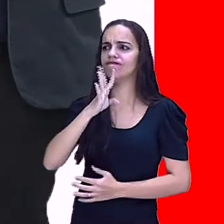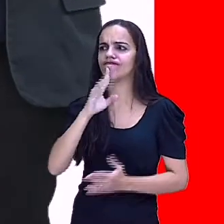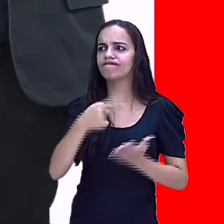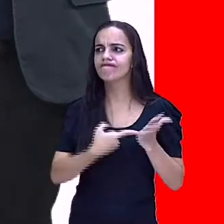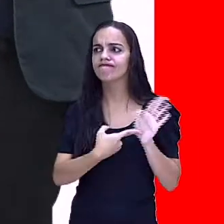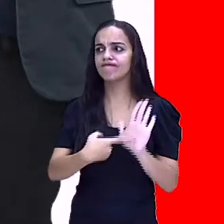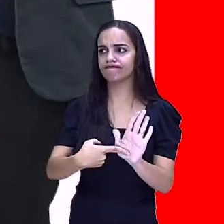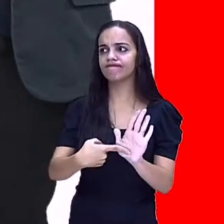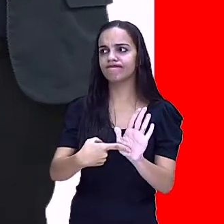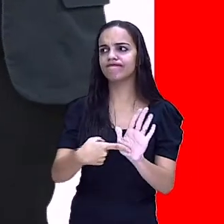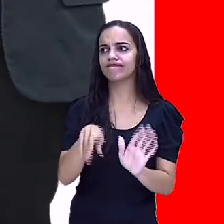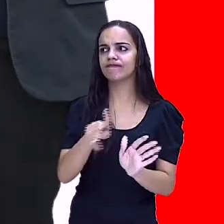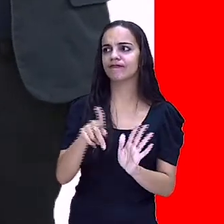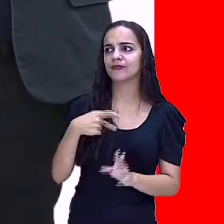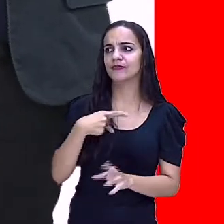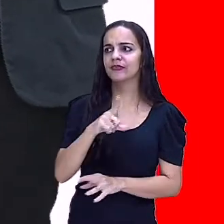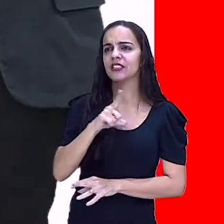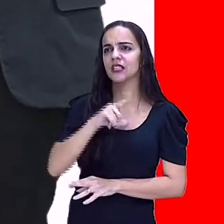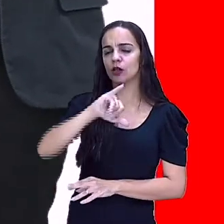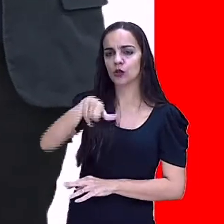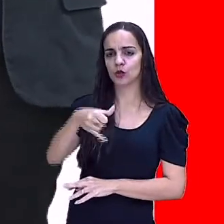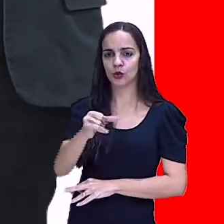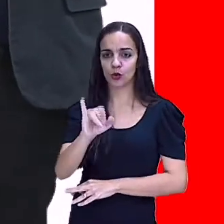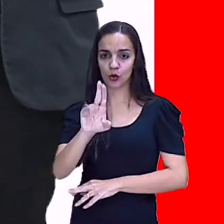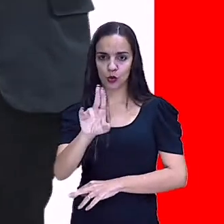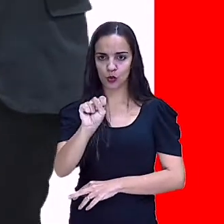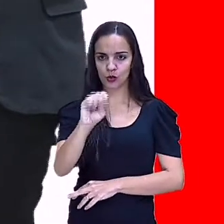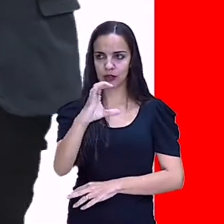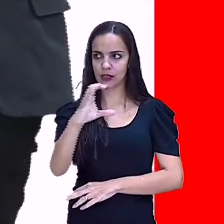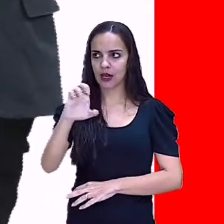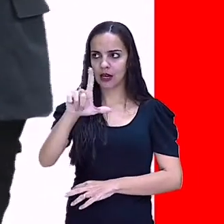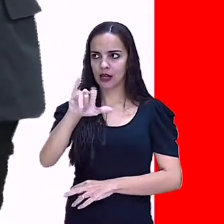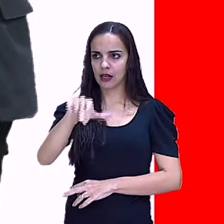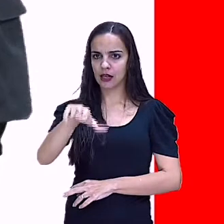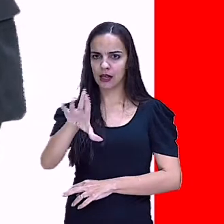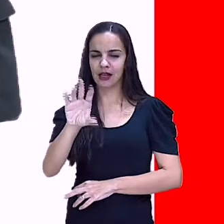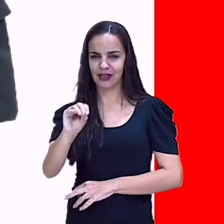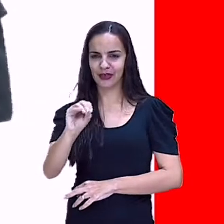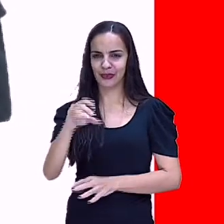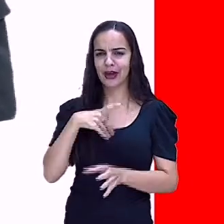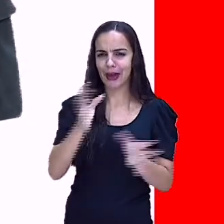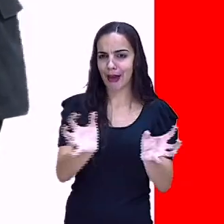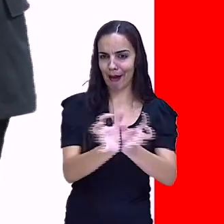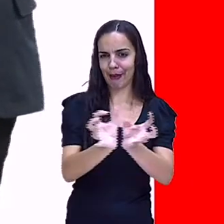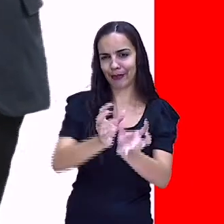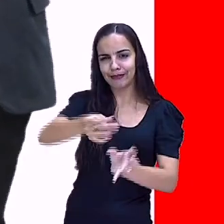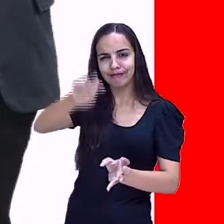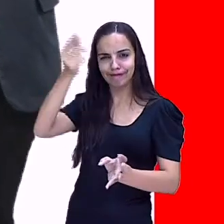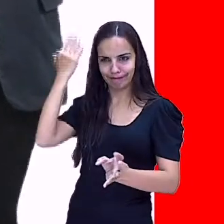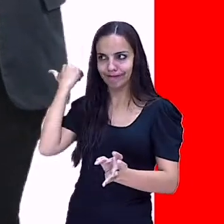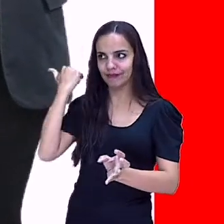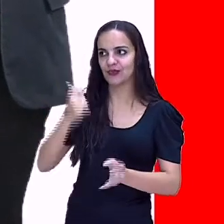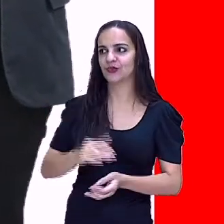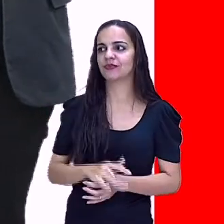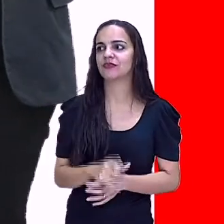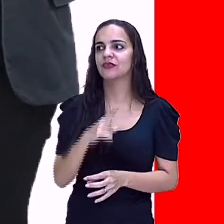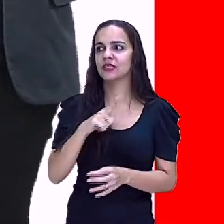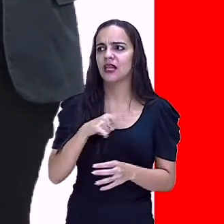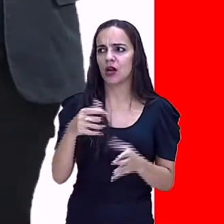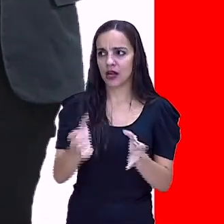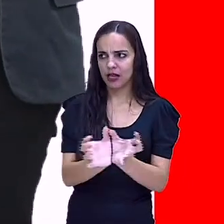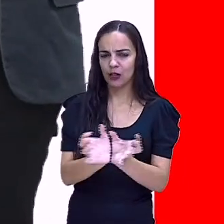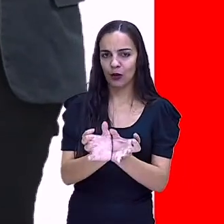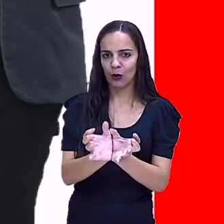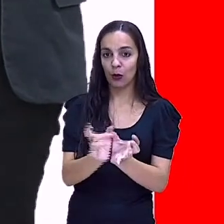nós temos Juscelino Kubitschek, que esse partido na época são os